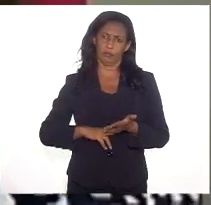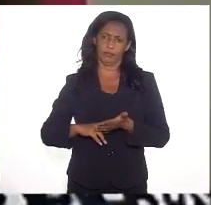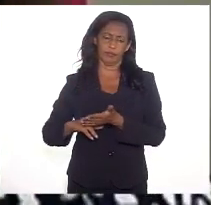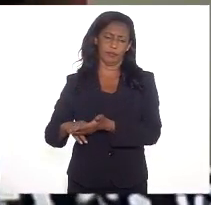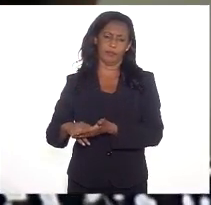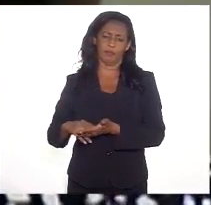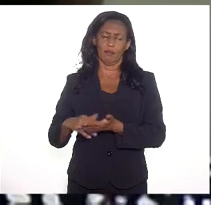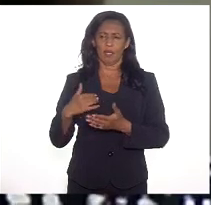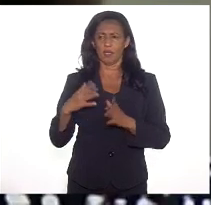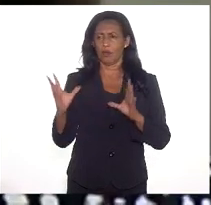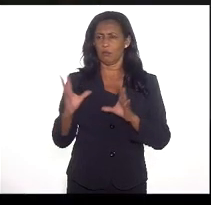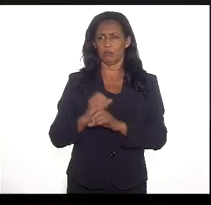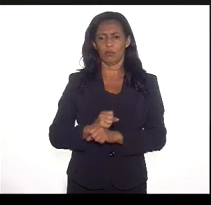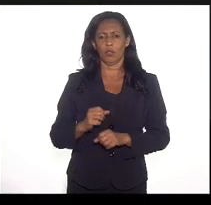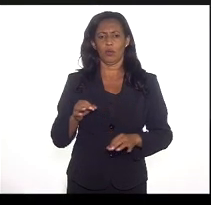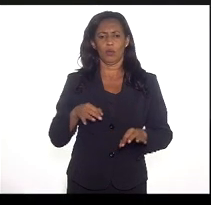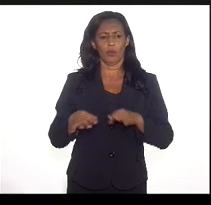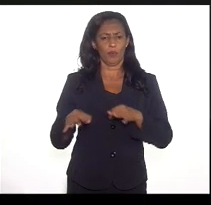concluir o projeto.